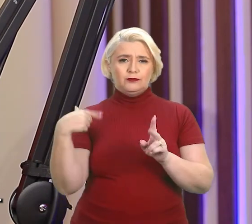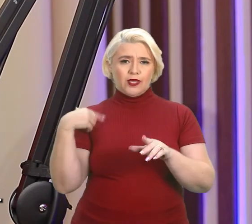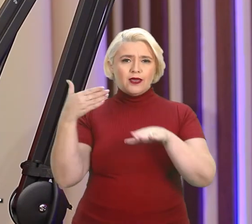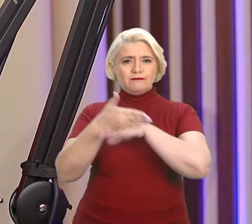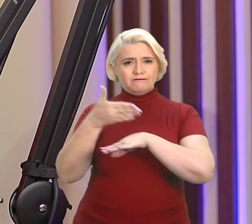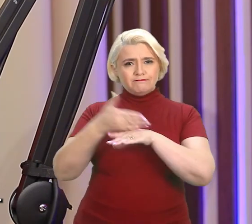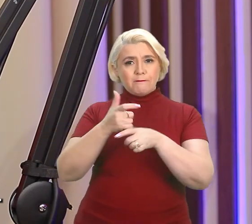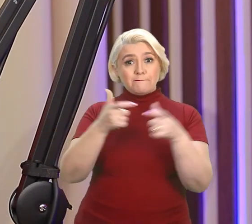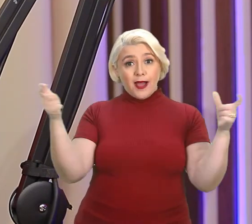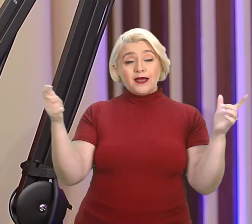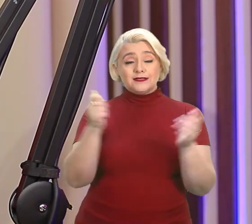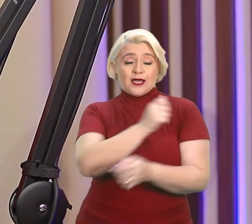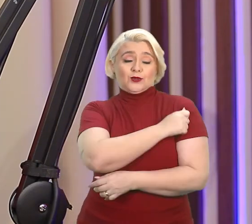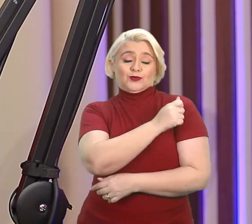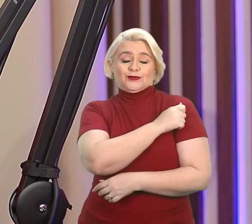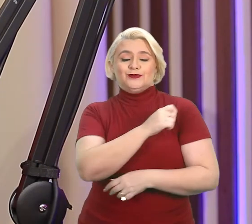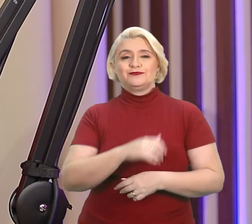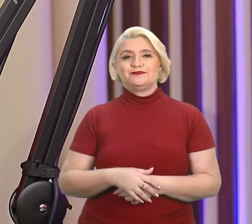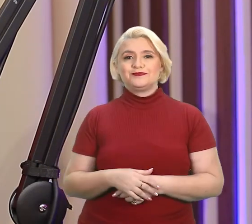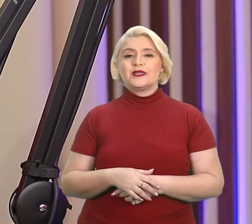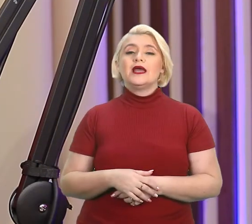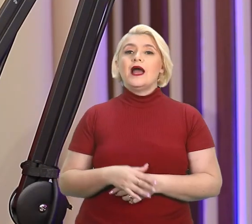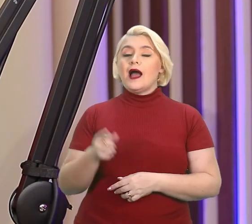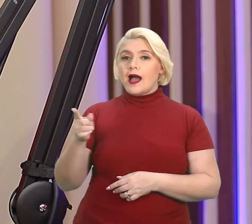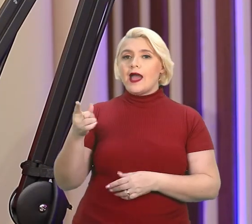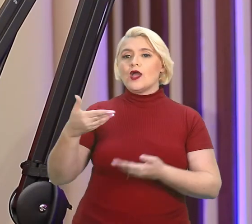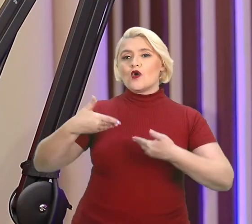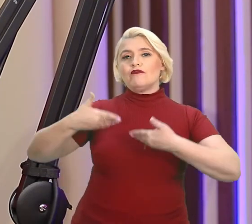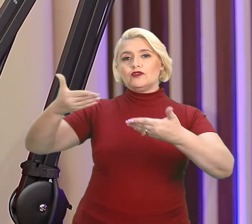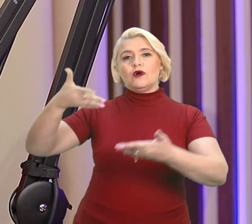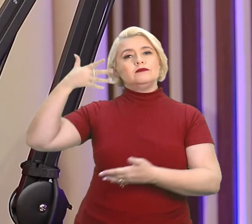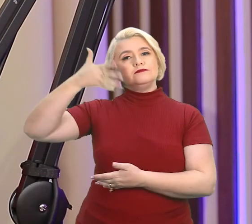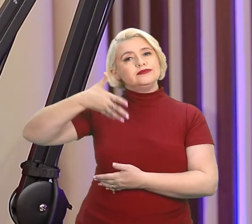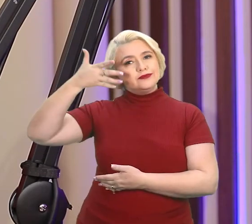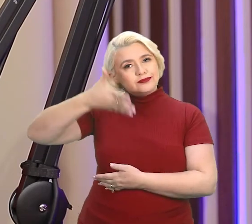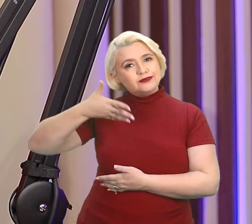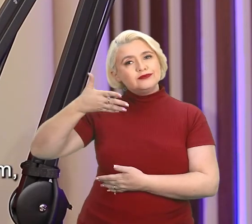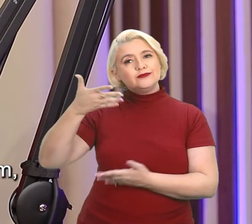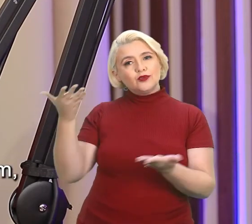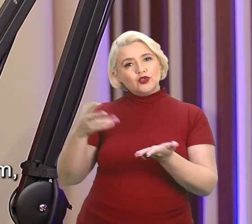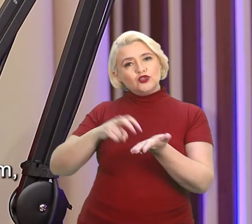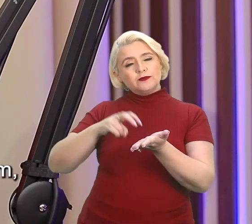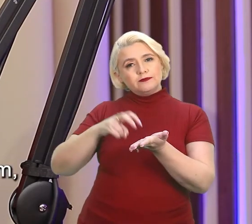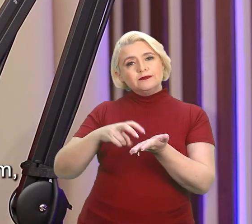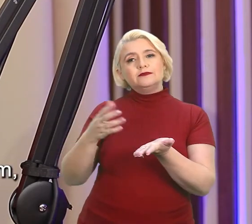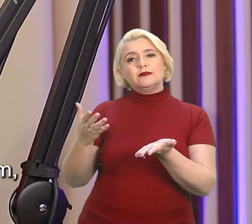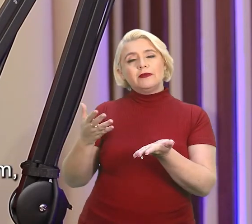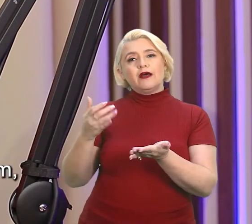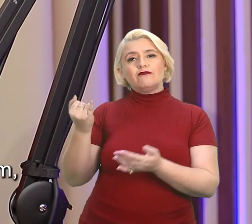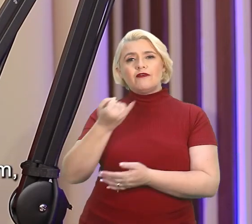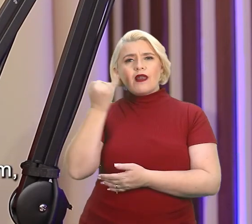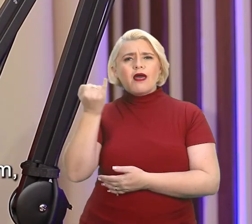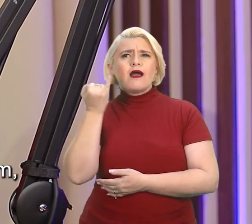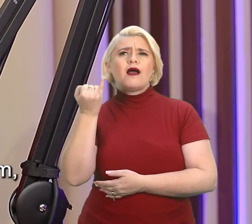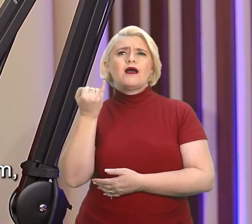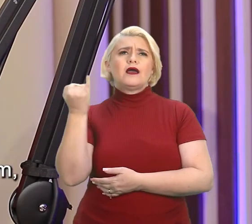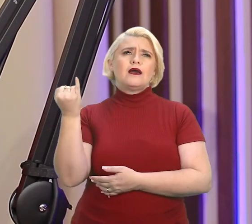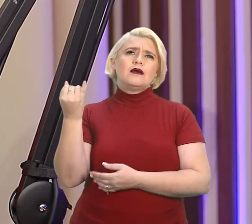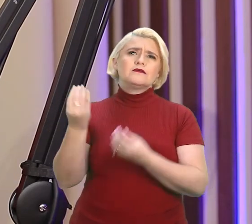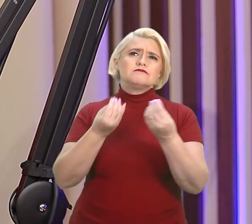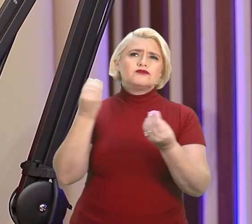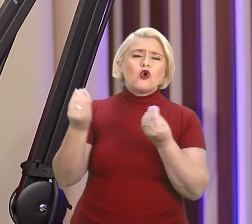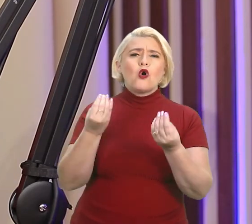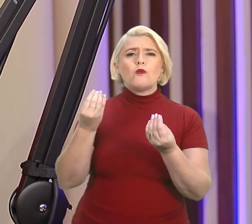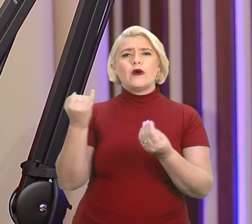acesso de mais alunos, né? E aí eles me convidaram para fazer uma palestra falando da importância da aprendizagem da língua de sinais no